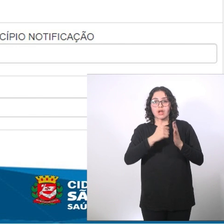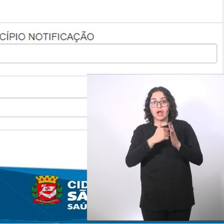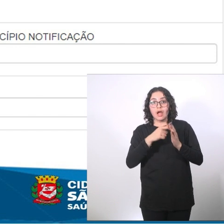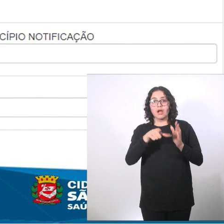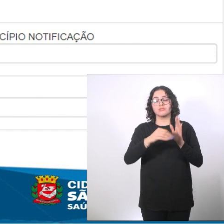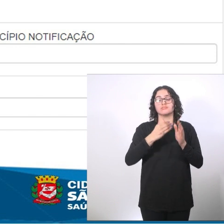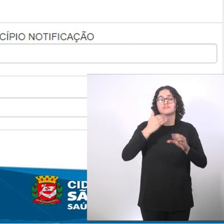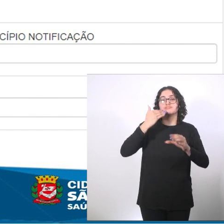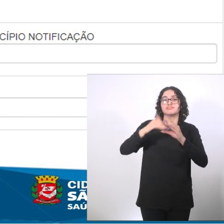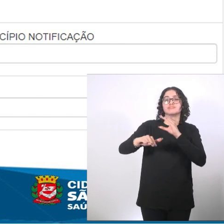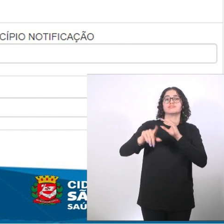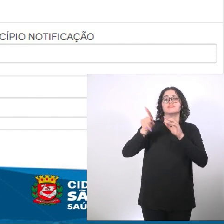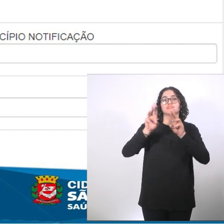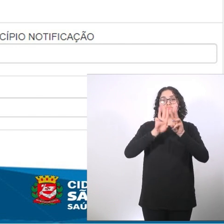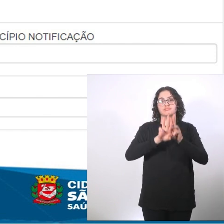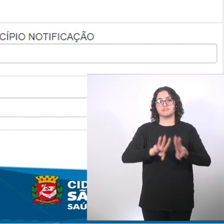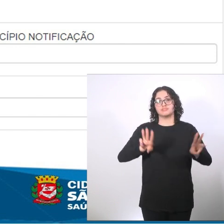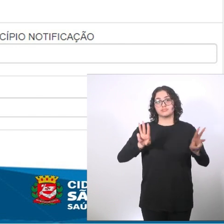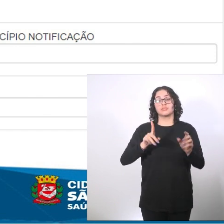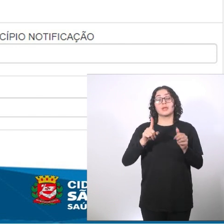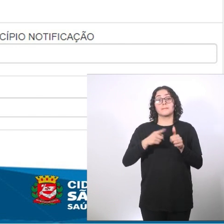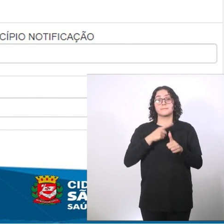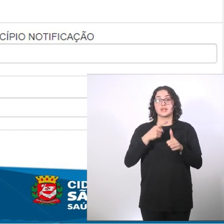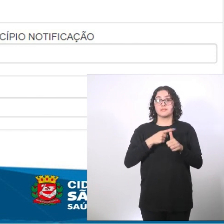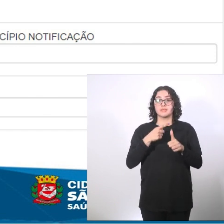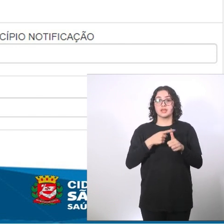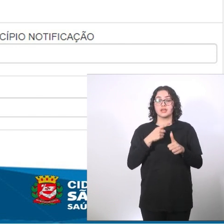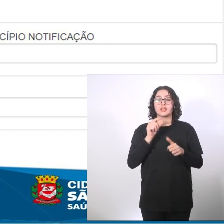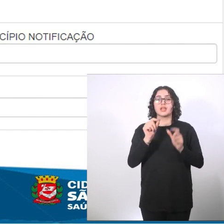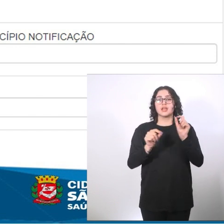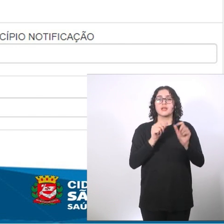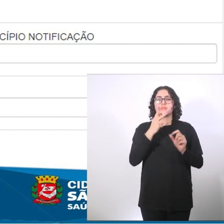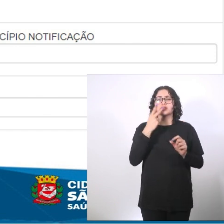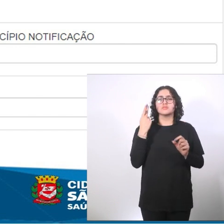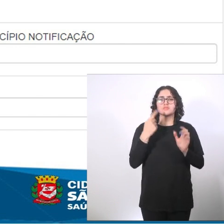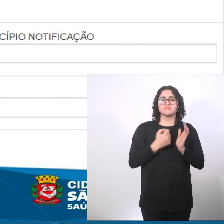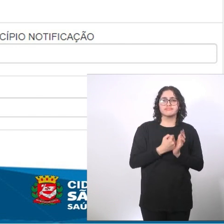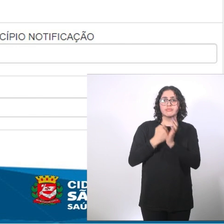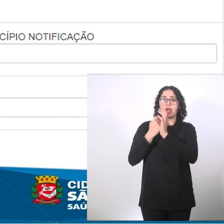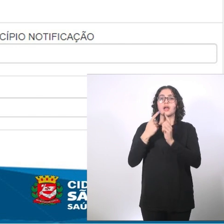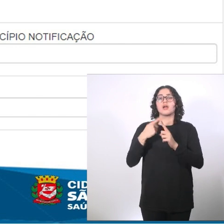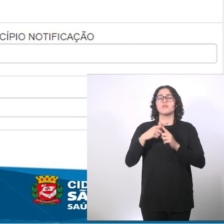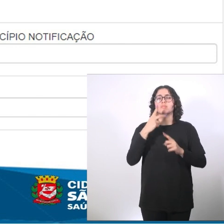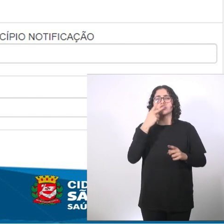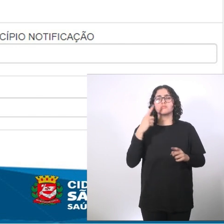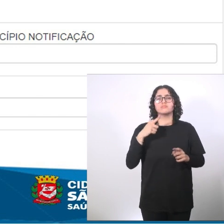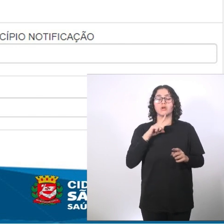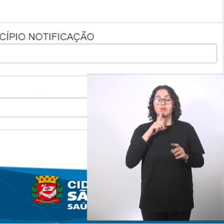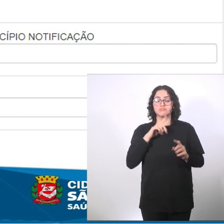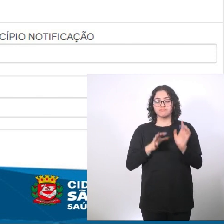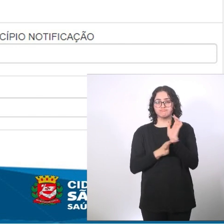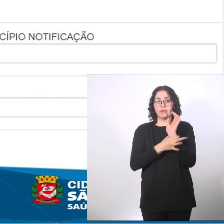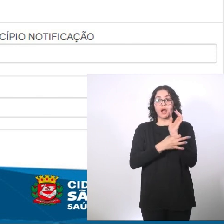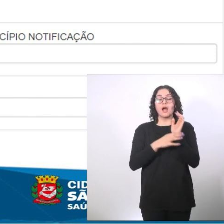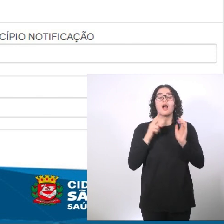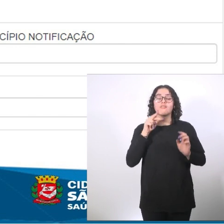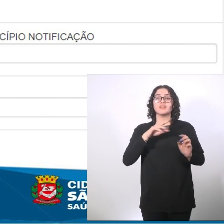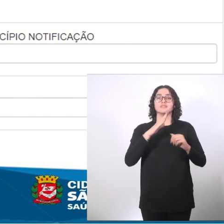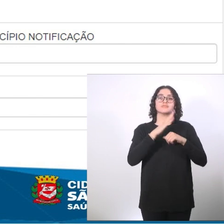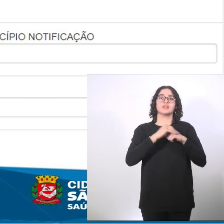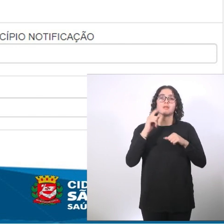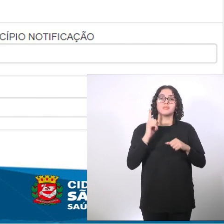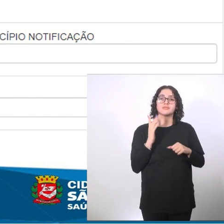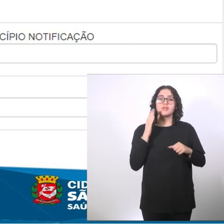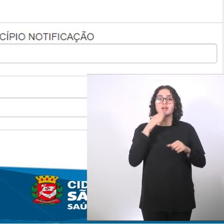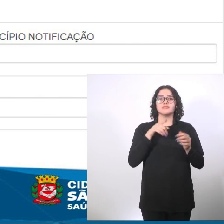Então, o primeiro passo é informar quem está notificando, até para que a vigilância possa contatar esse profissional